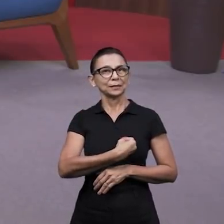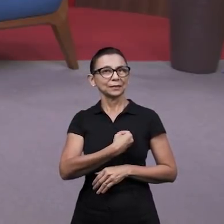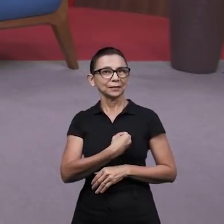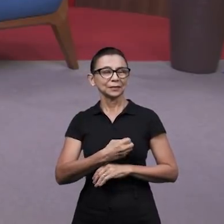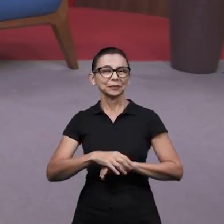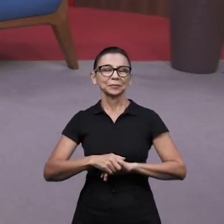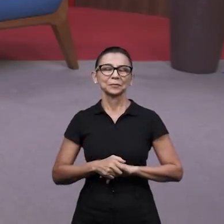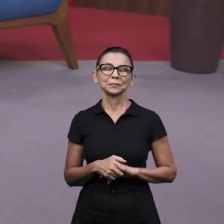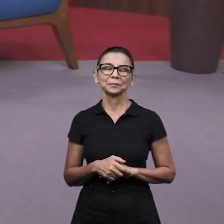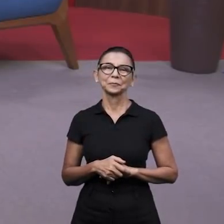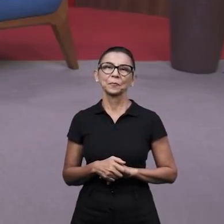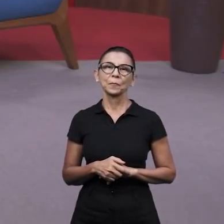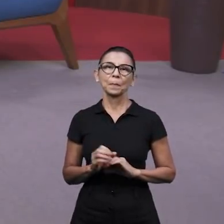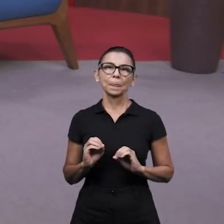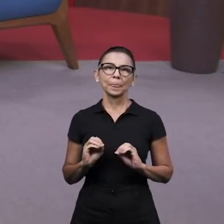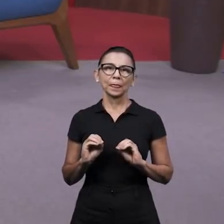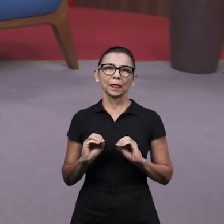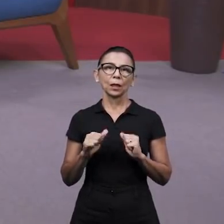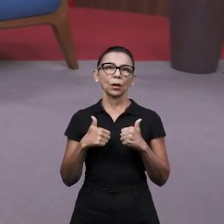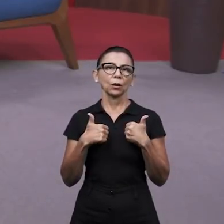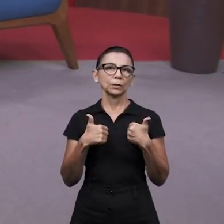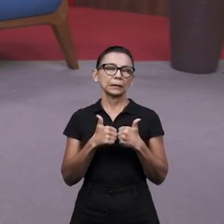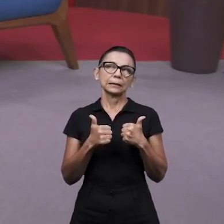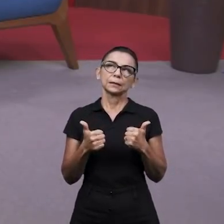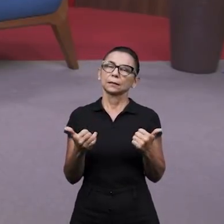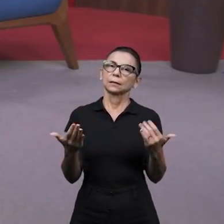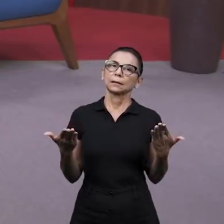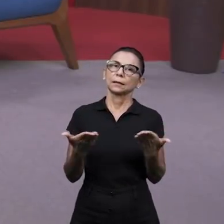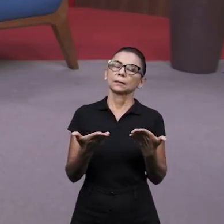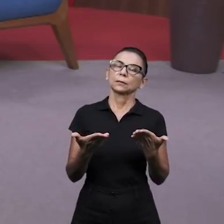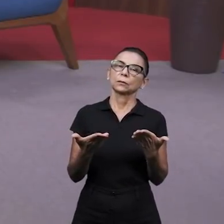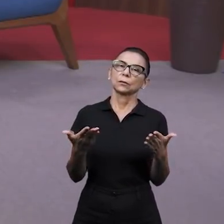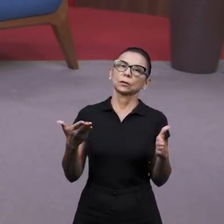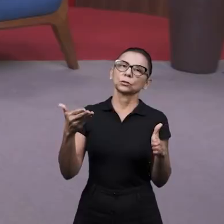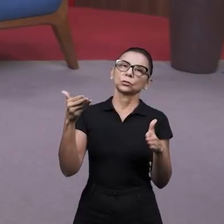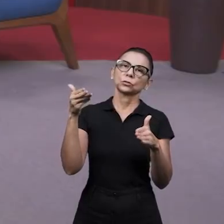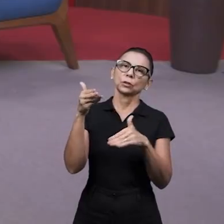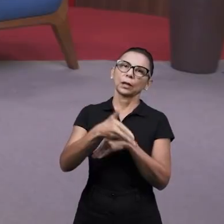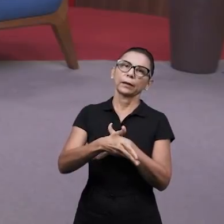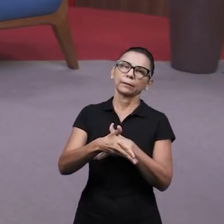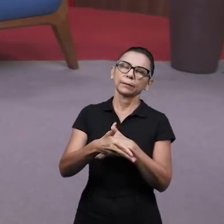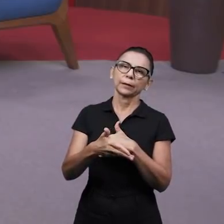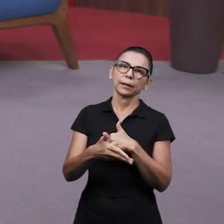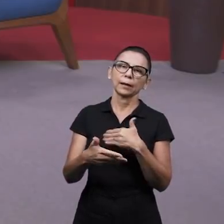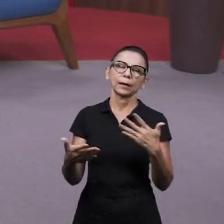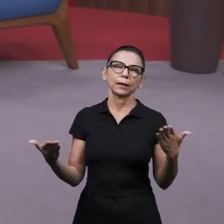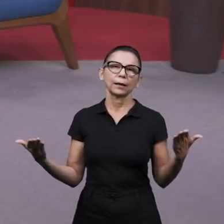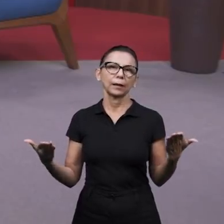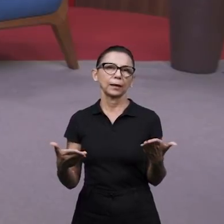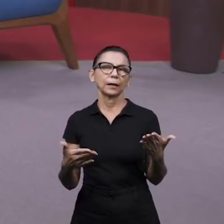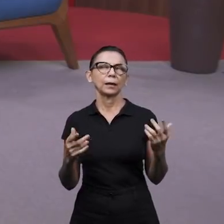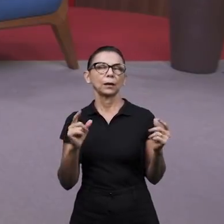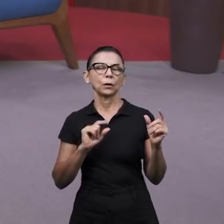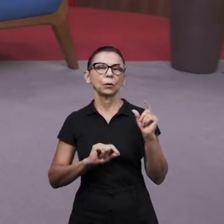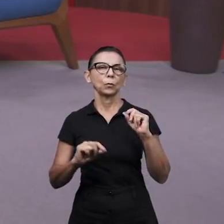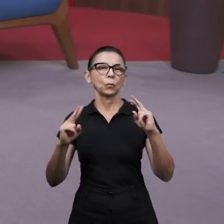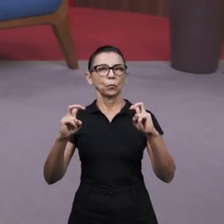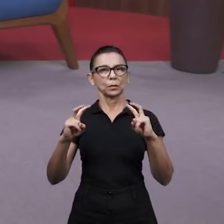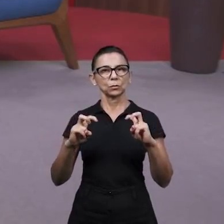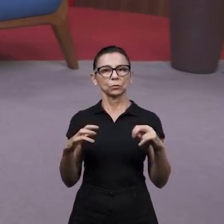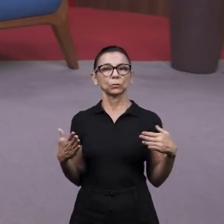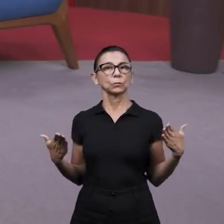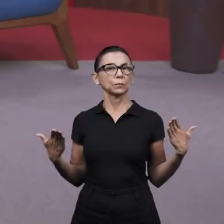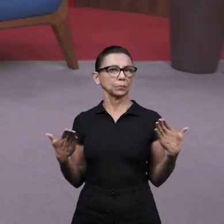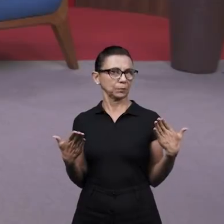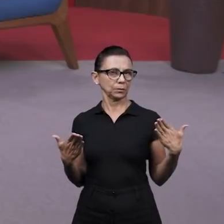ar. Muito bem, agora a gente então entra na questão do programa hoje, do que vamos abordar hoje.